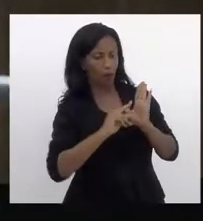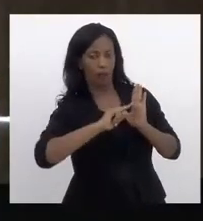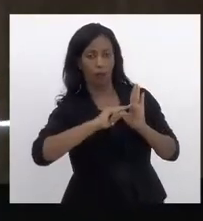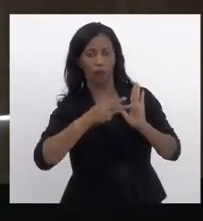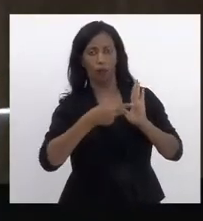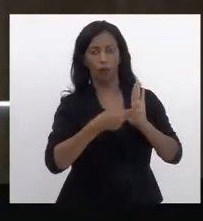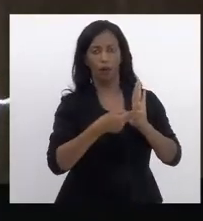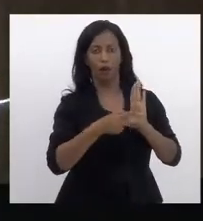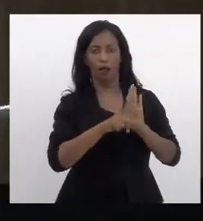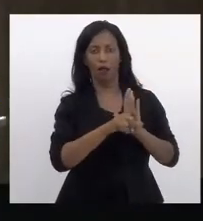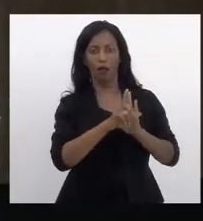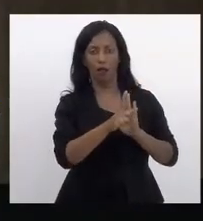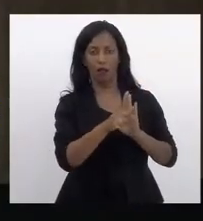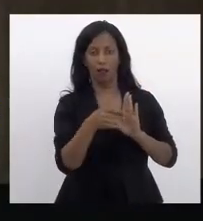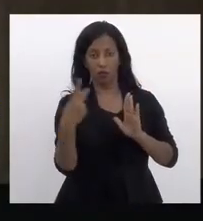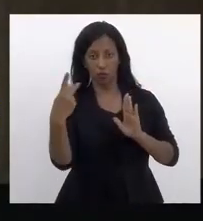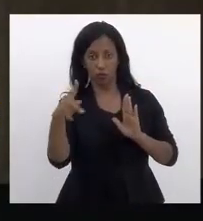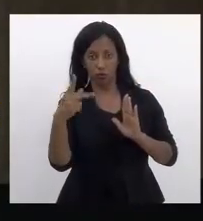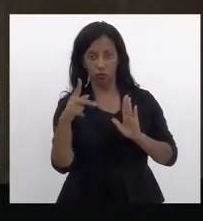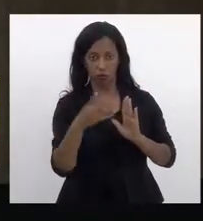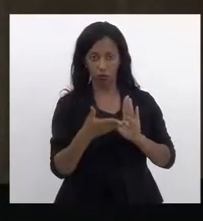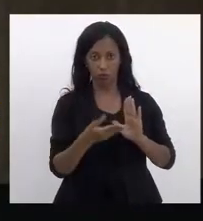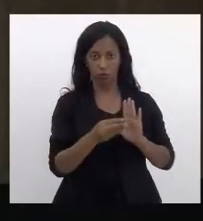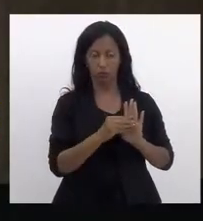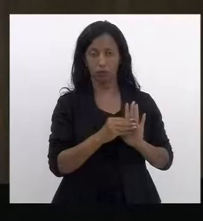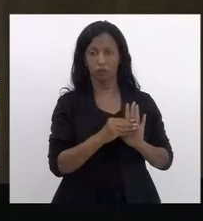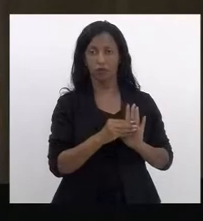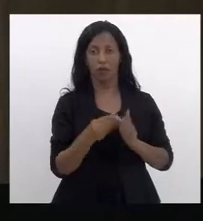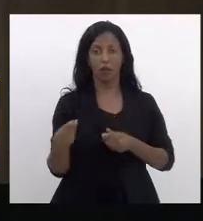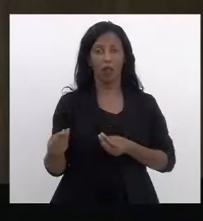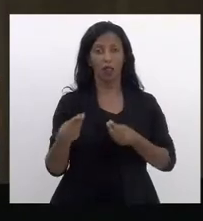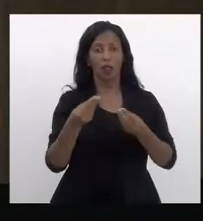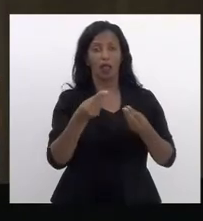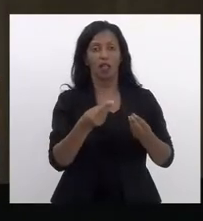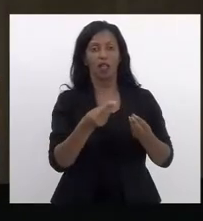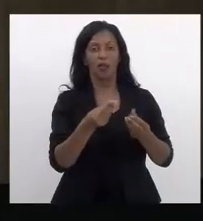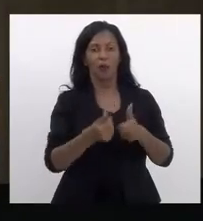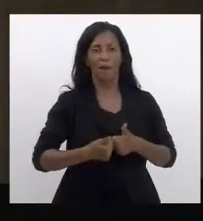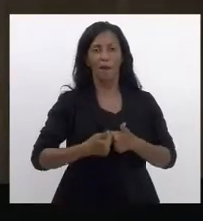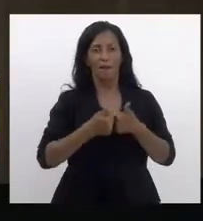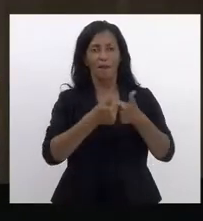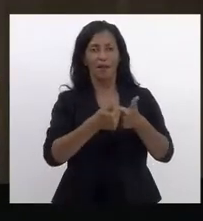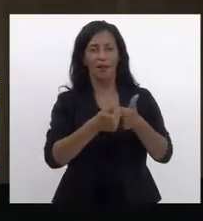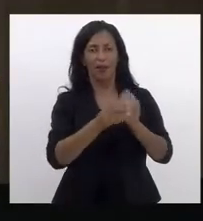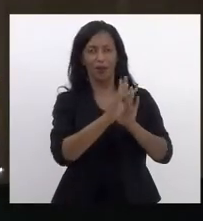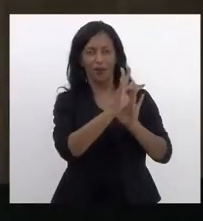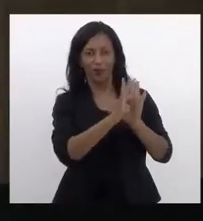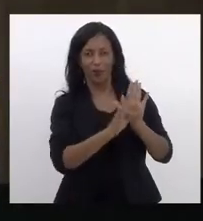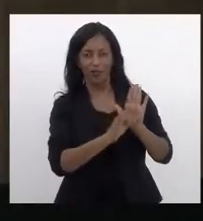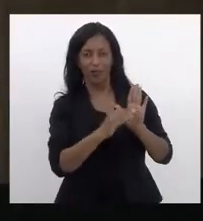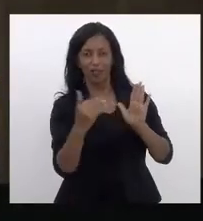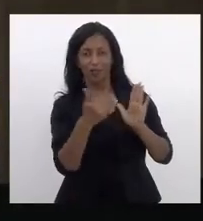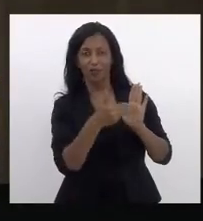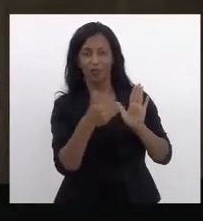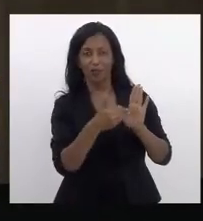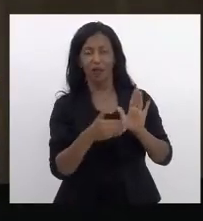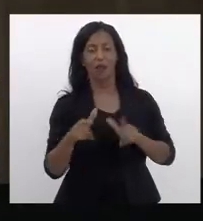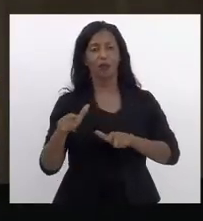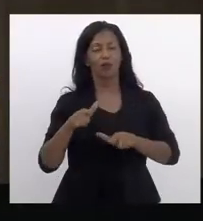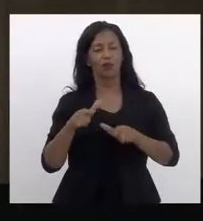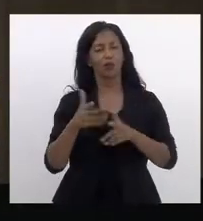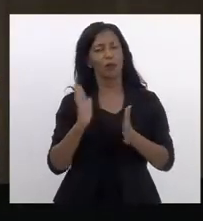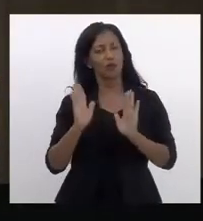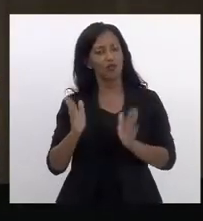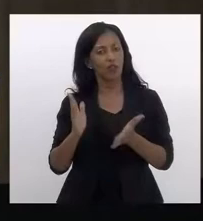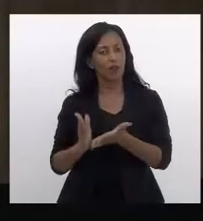a lei de autoria de Vossa Excelência, dando um incremento das especificidades do mercado de trabalho na lei